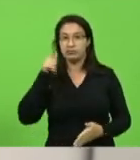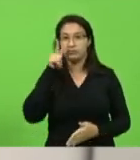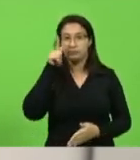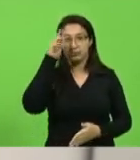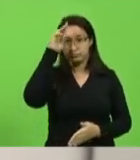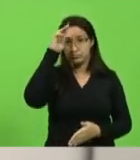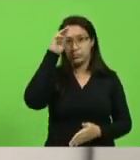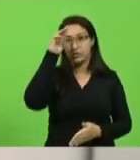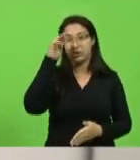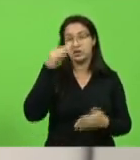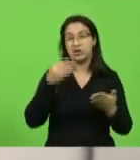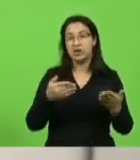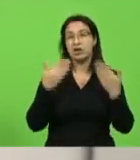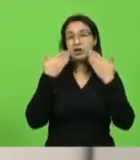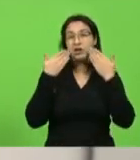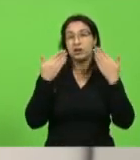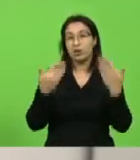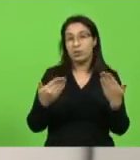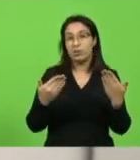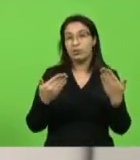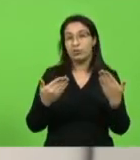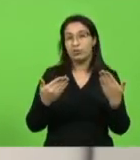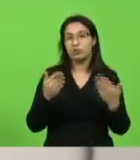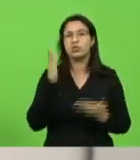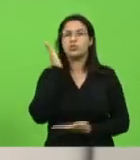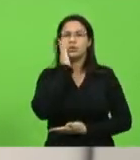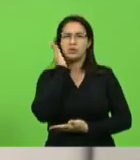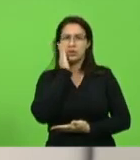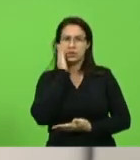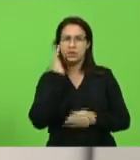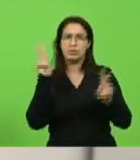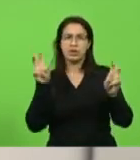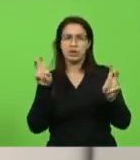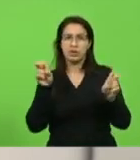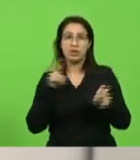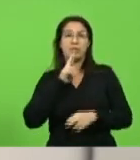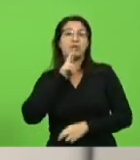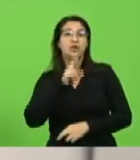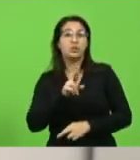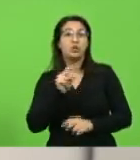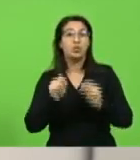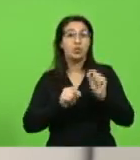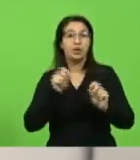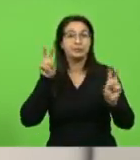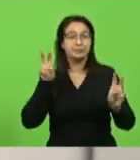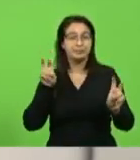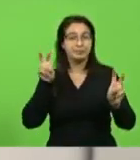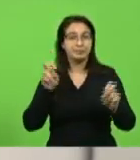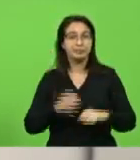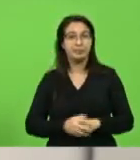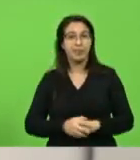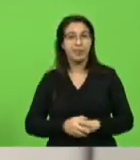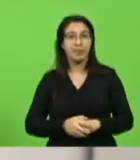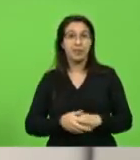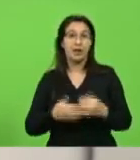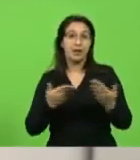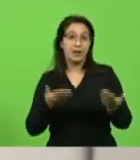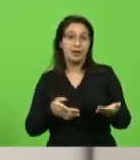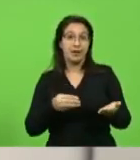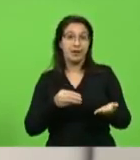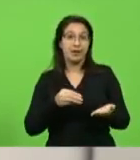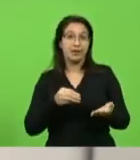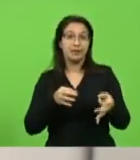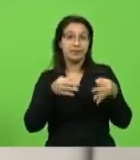qual, demonstrando domínio sobre o assunto, respondeu, abre aspas, o modelo é fixo, né? Eu já